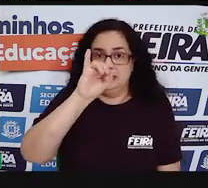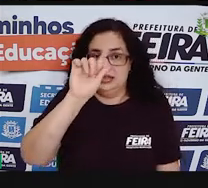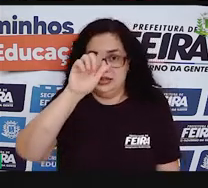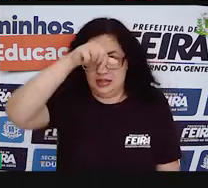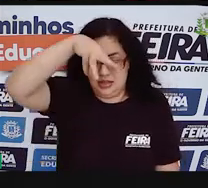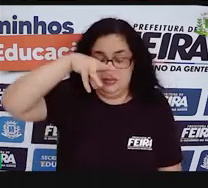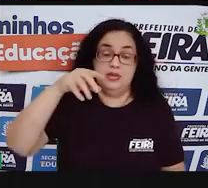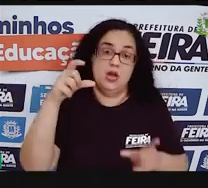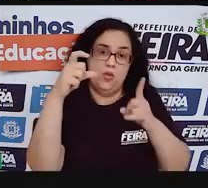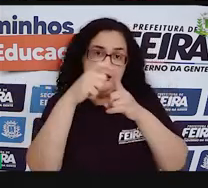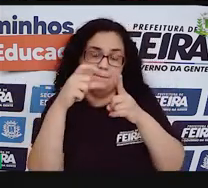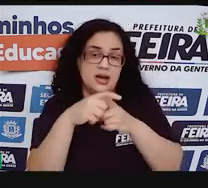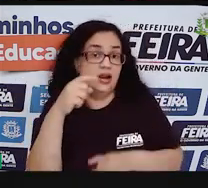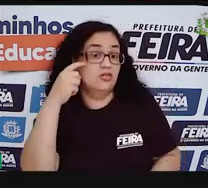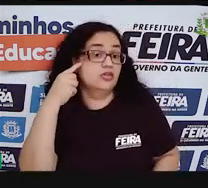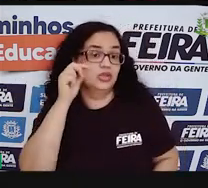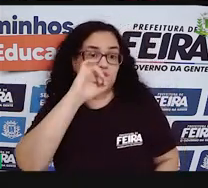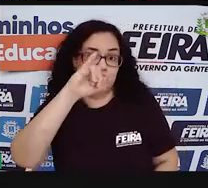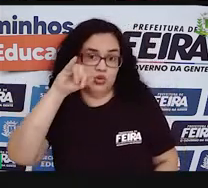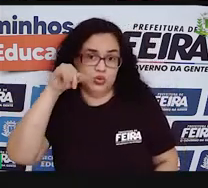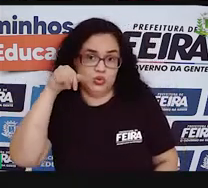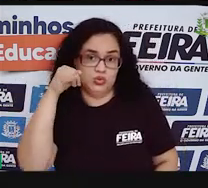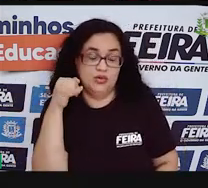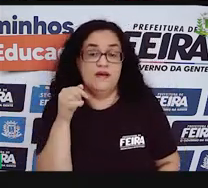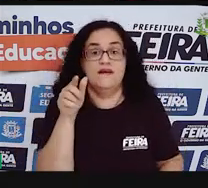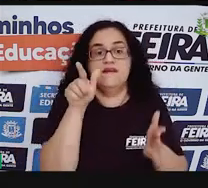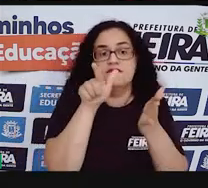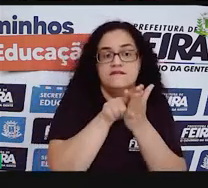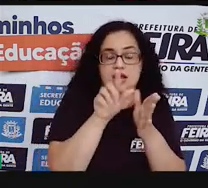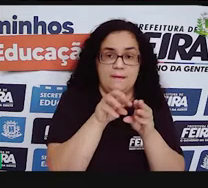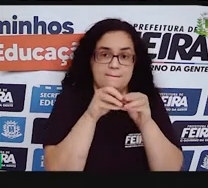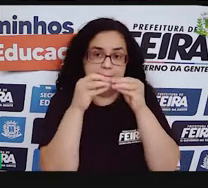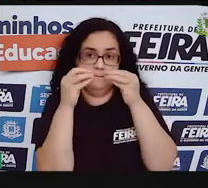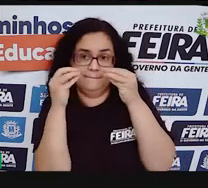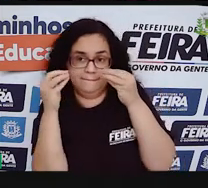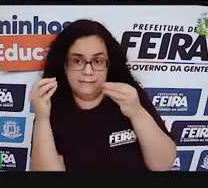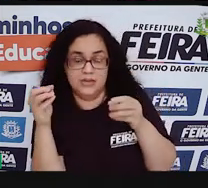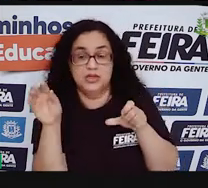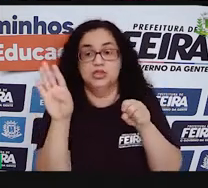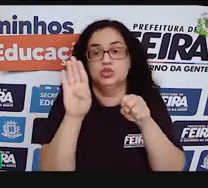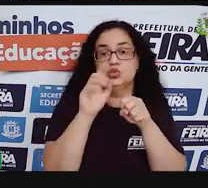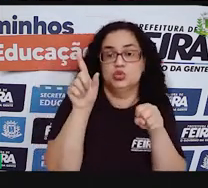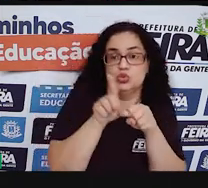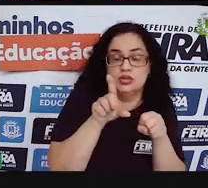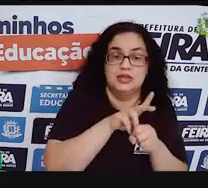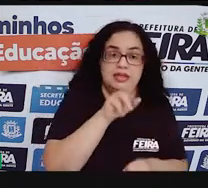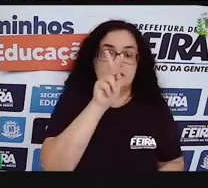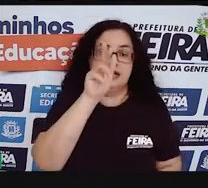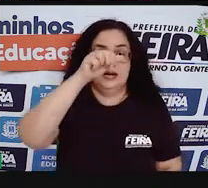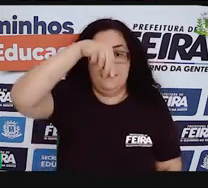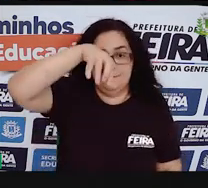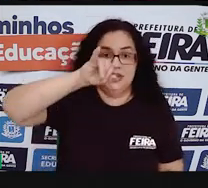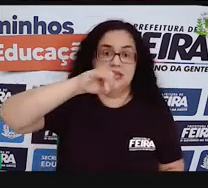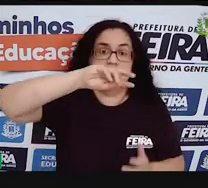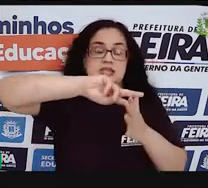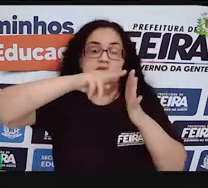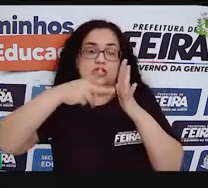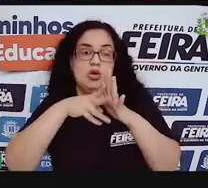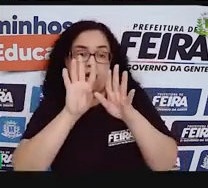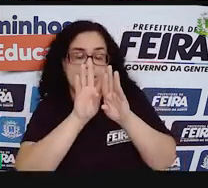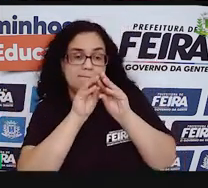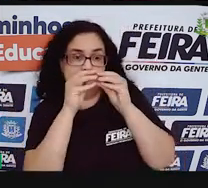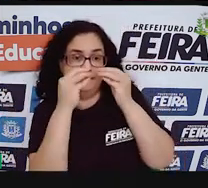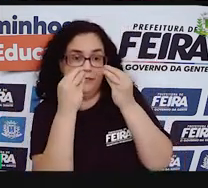palavra japonesa composta do verbo dobrar, ori, e do substantivo kami. E